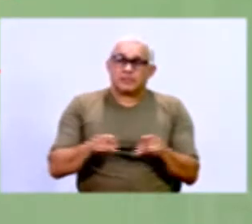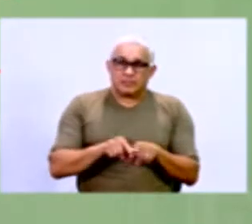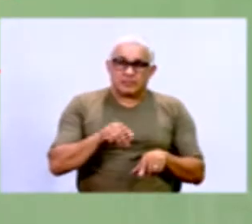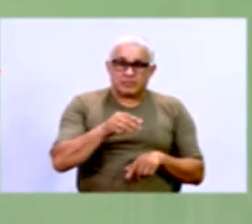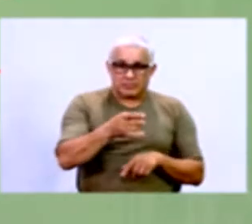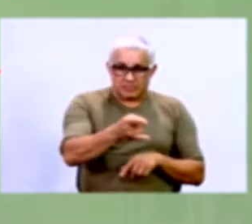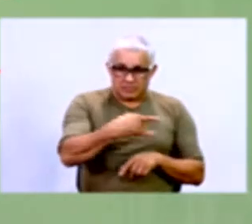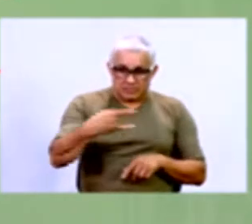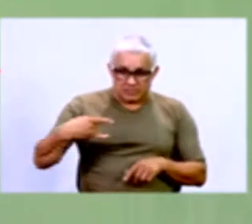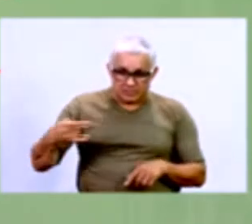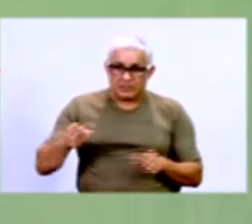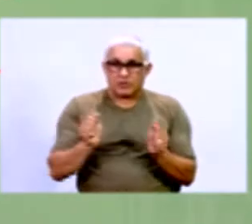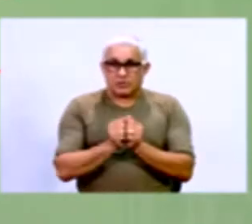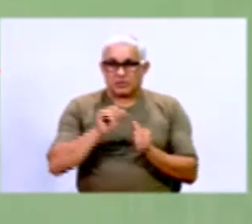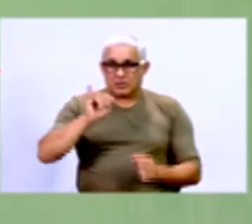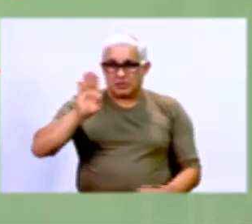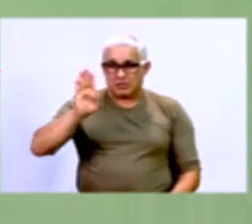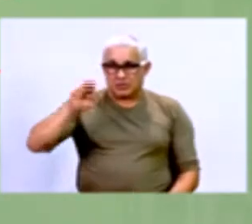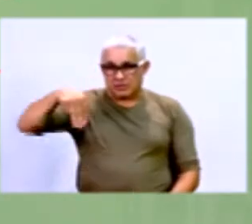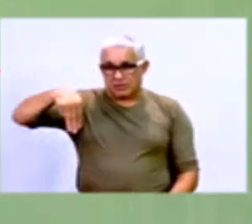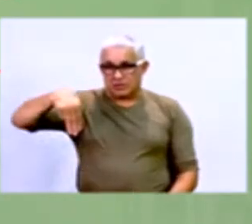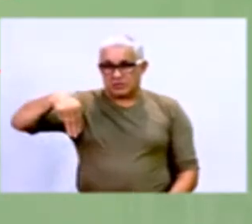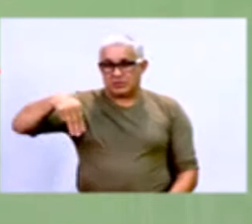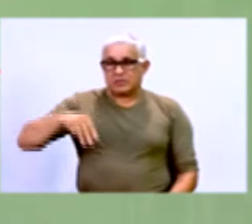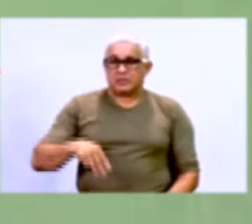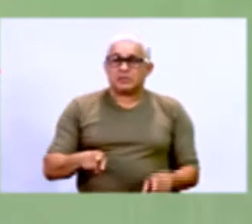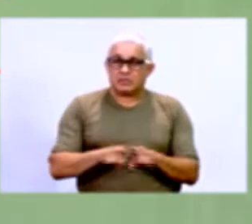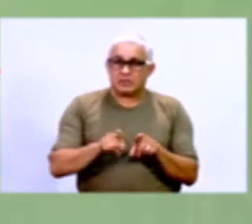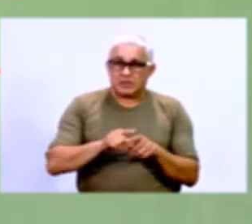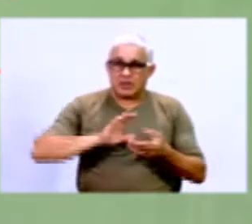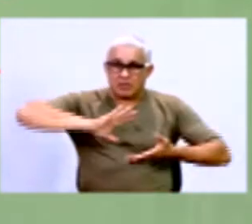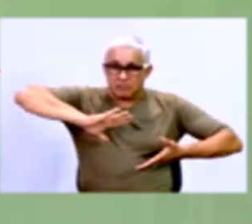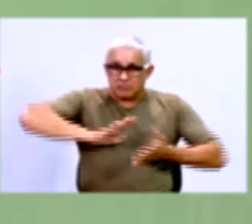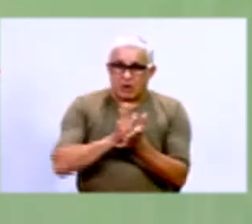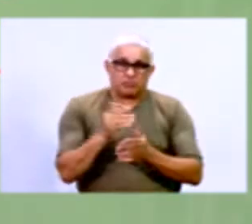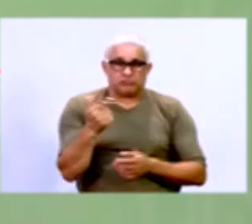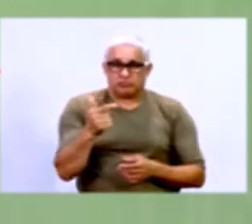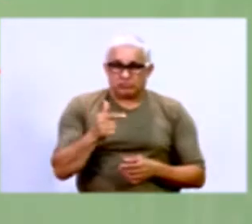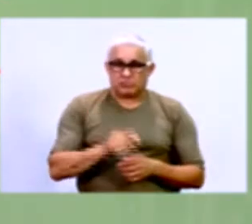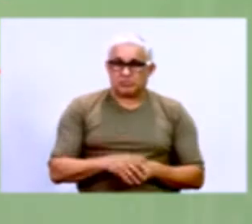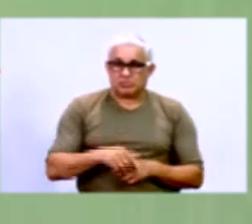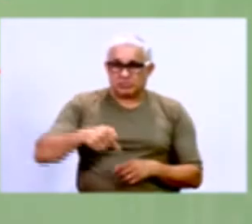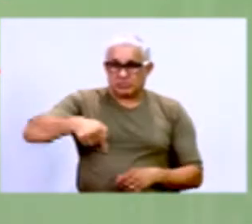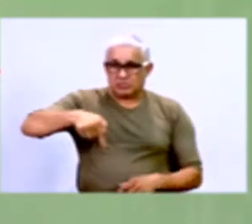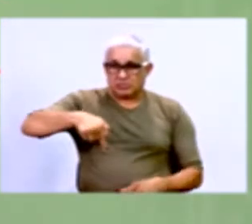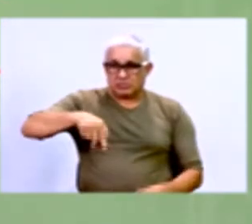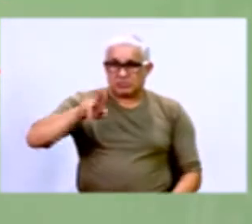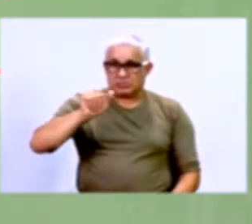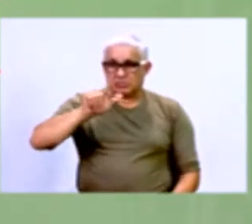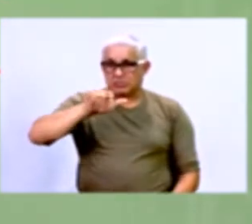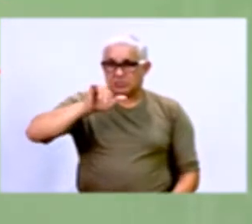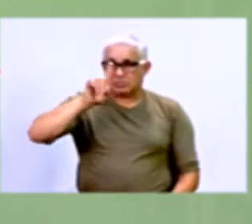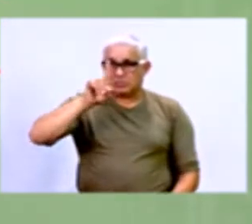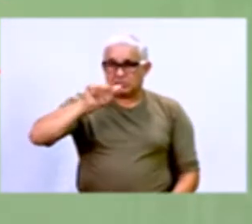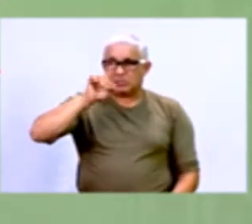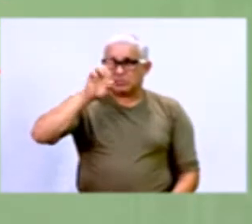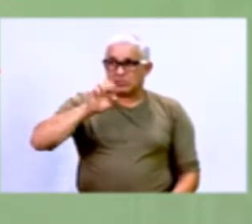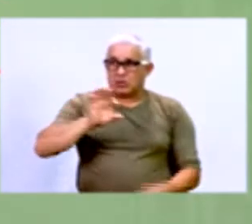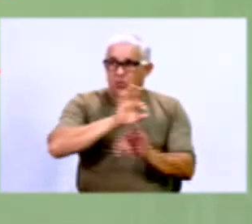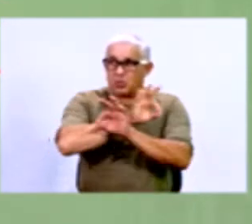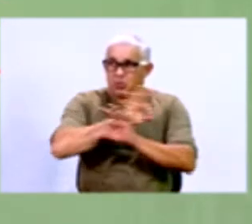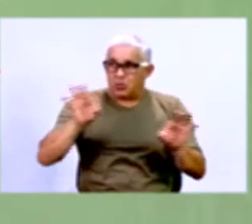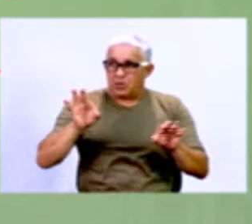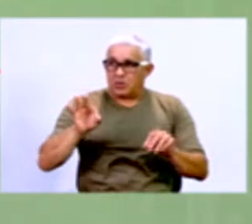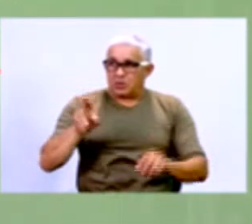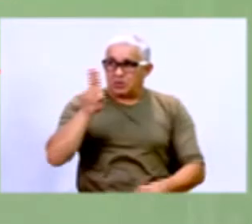pela IBM, sem compressão e com alta qualidade de áudio, tá? Esse daqui é utilizado